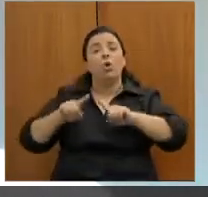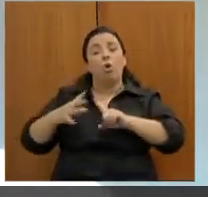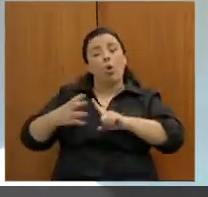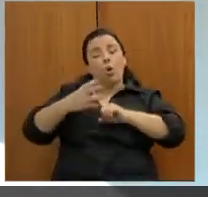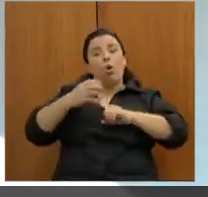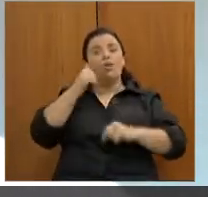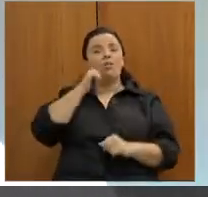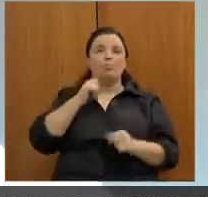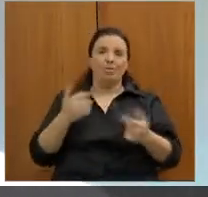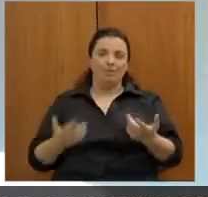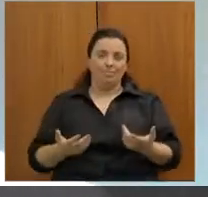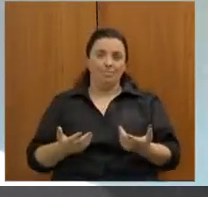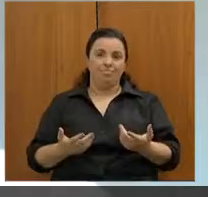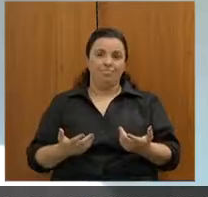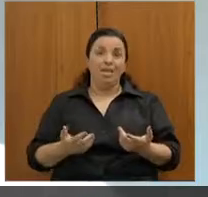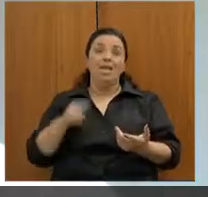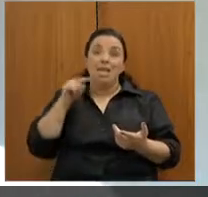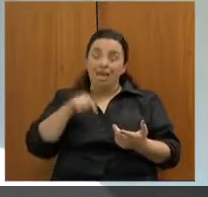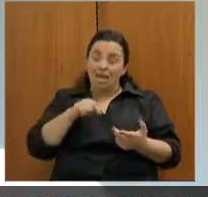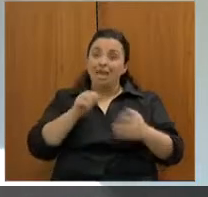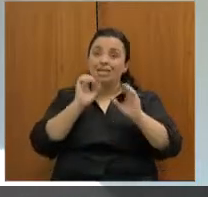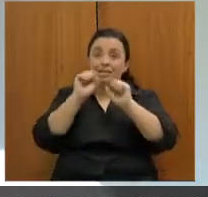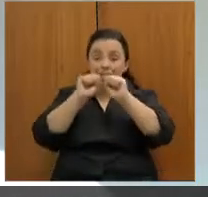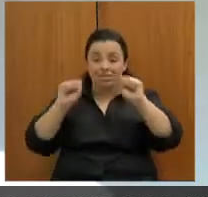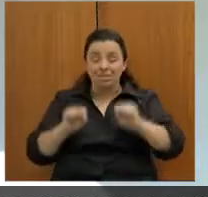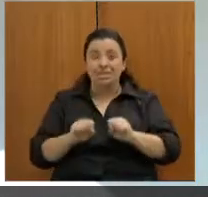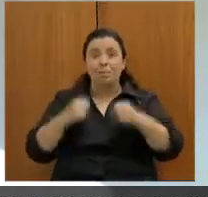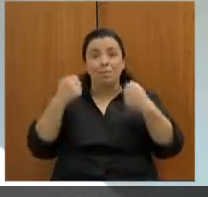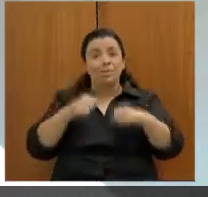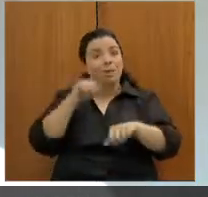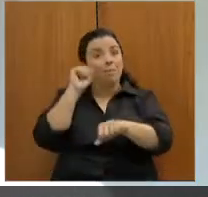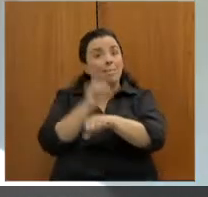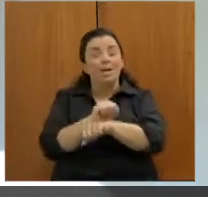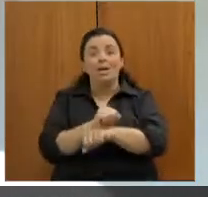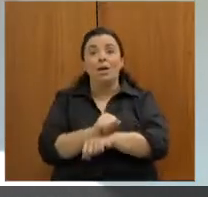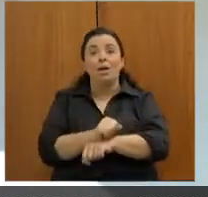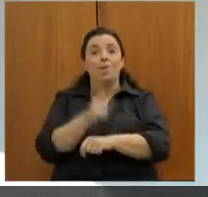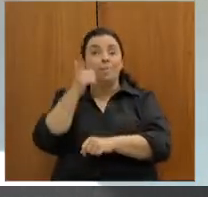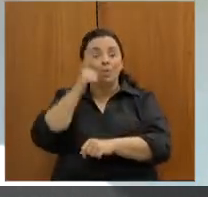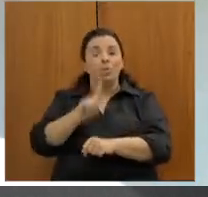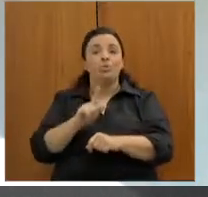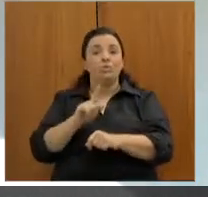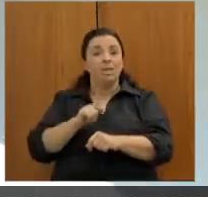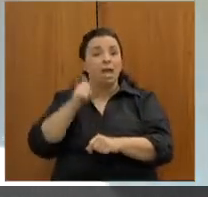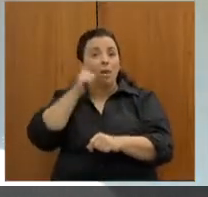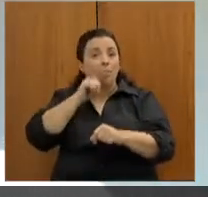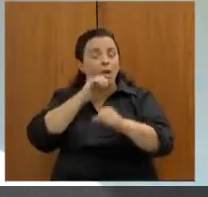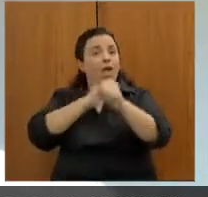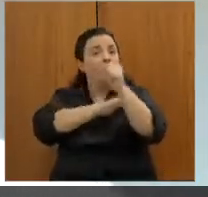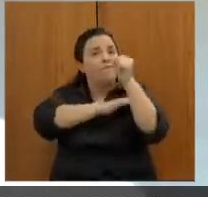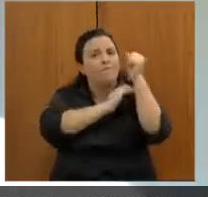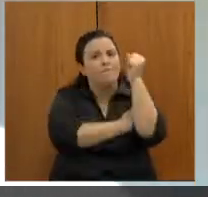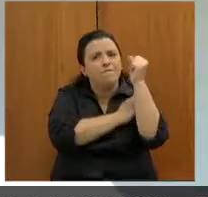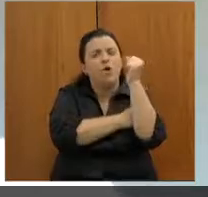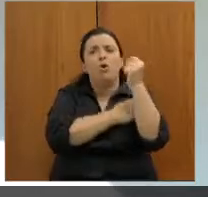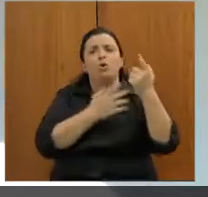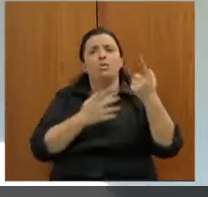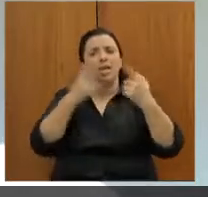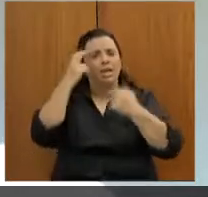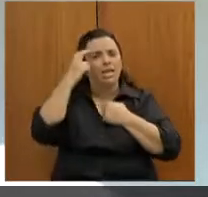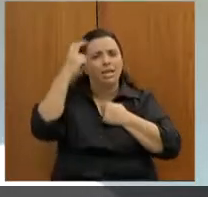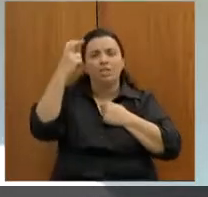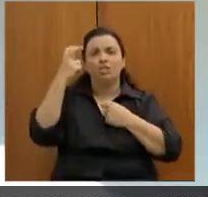subordinar a existir para tomar posse do nosso trabalho da nossa força da nossa inteligência nosso